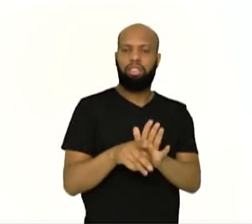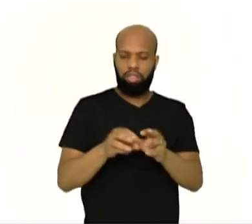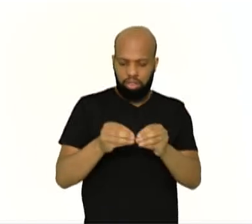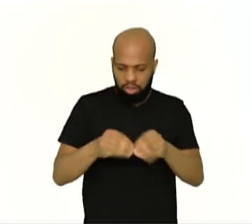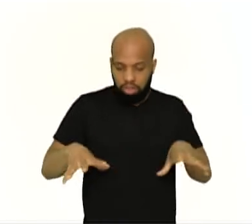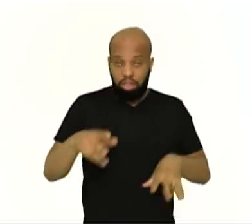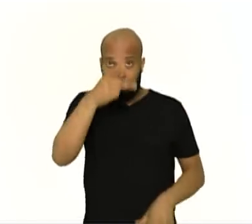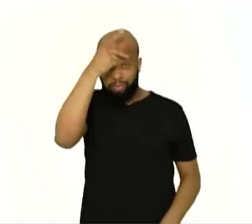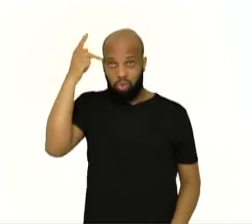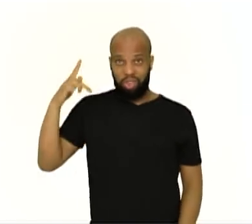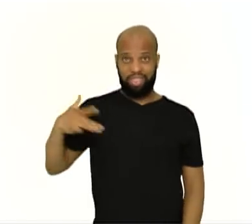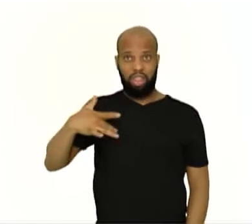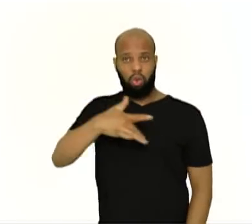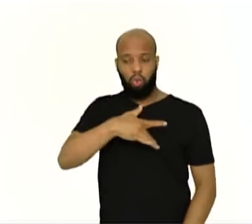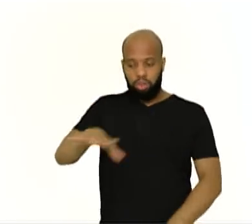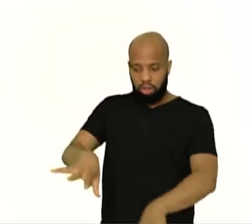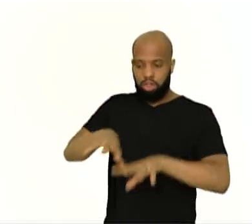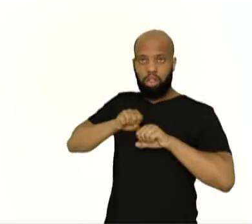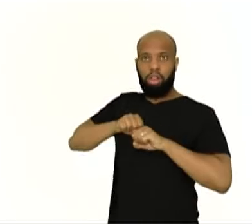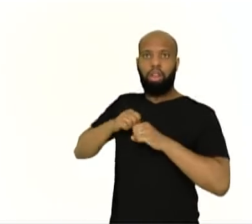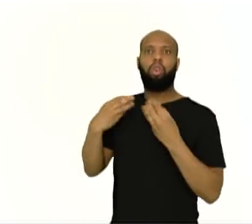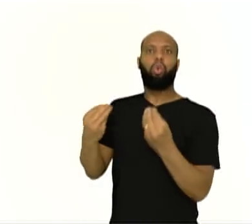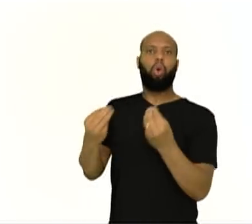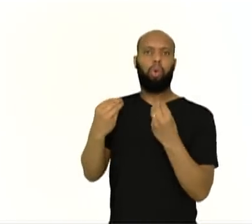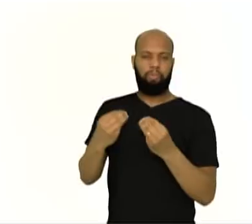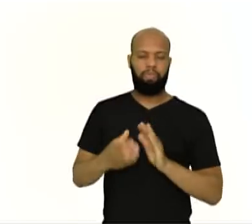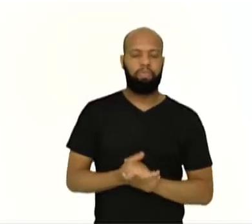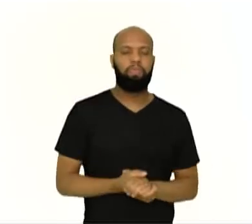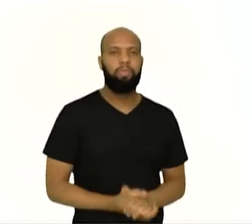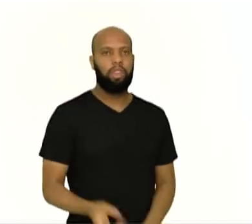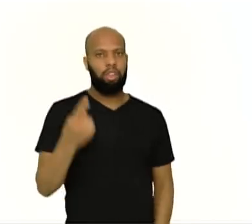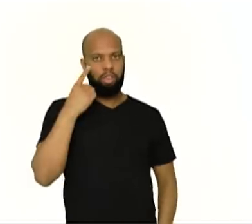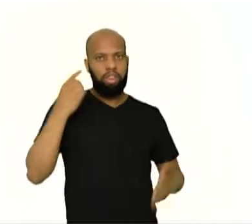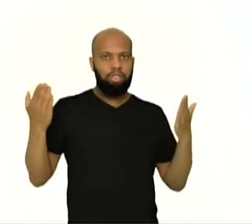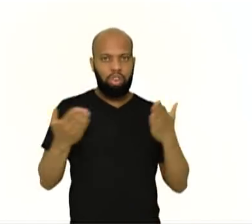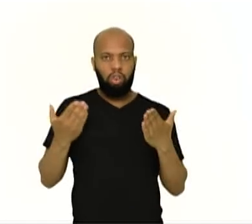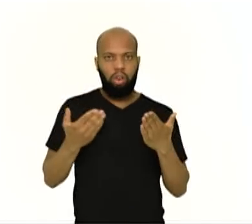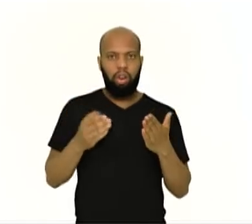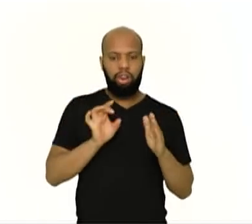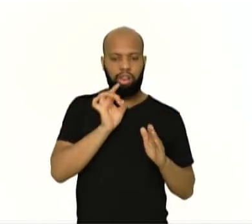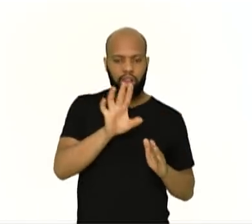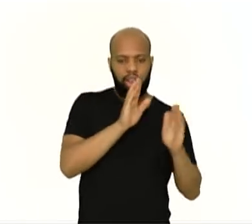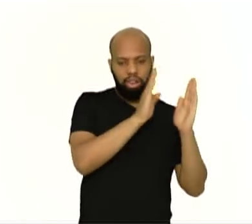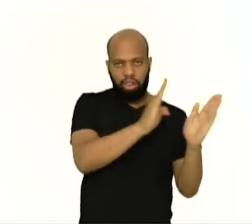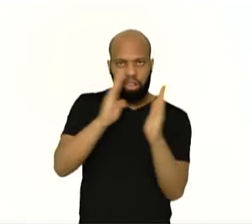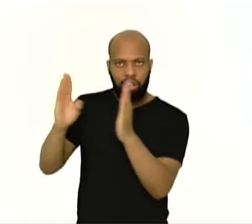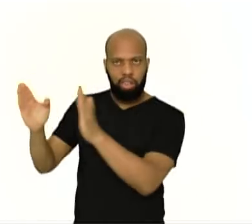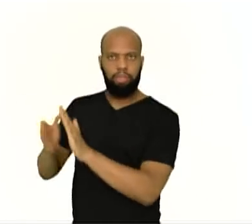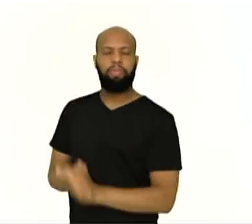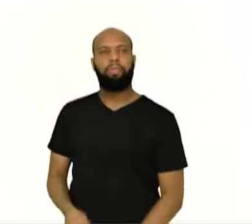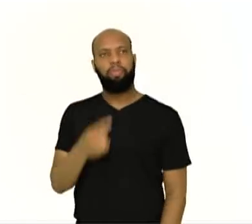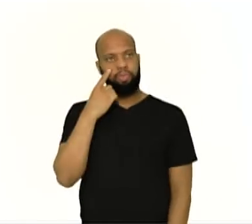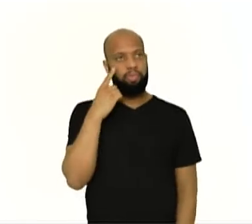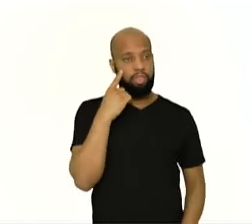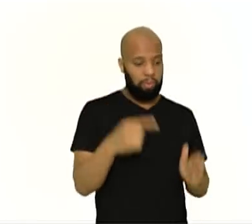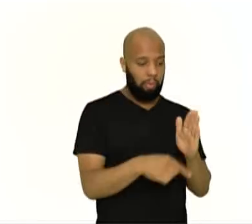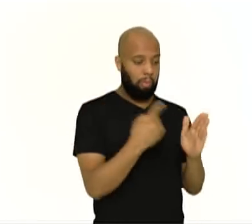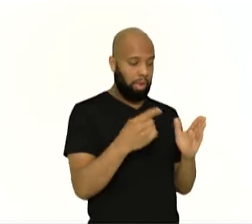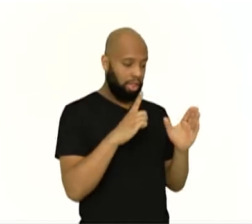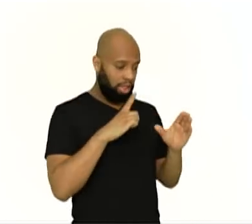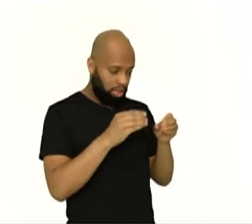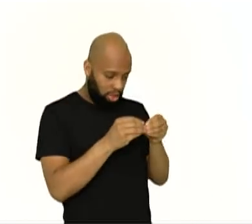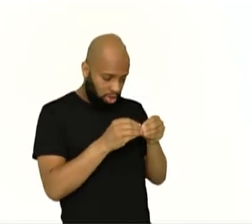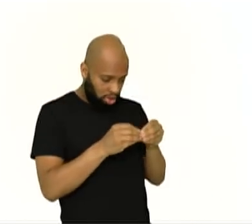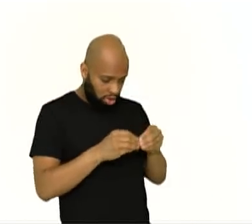pessoa saudável adquire esta doença. Então vamos pelo passo a passo? Primeiro, os